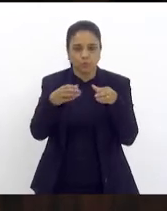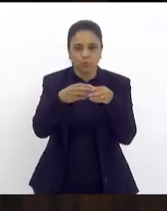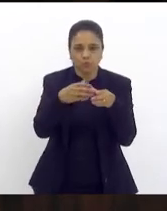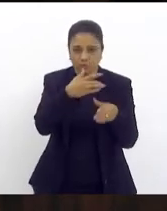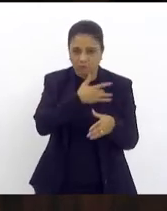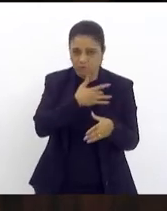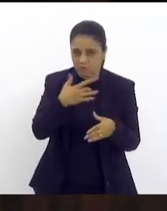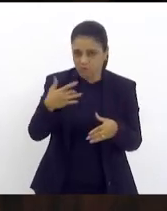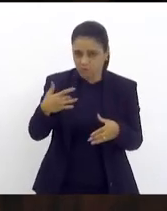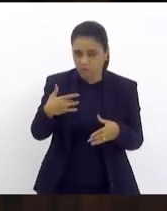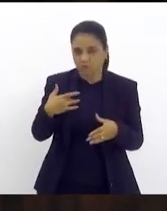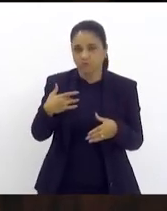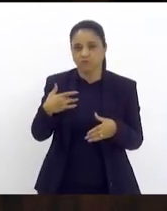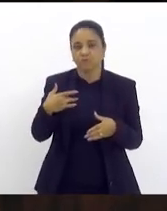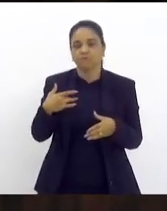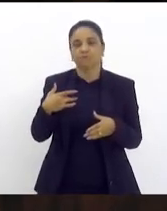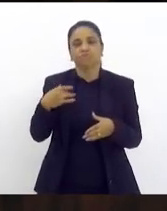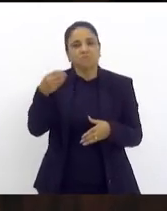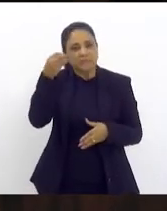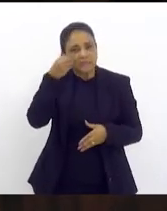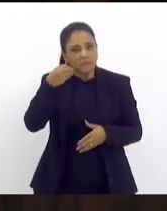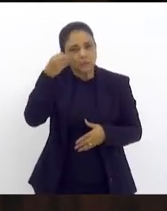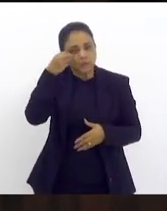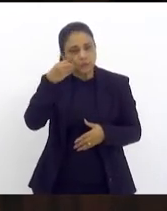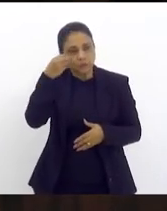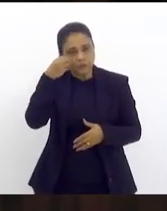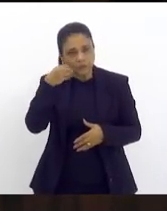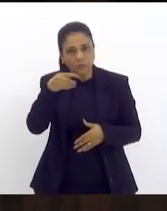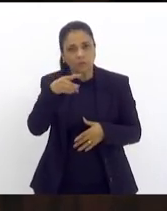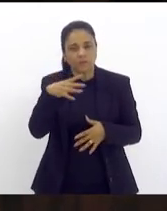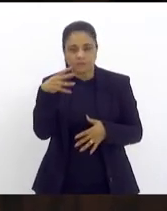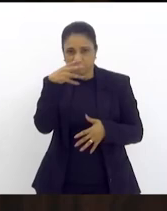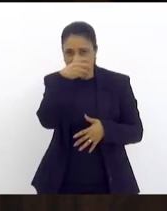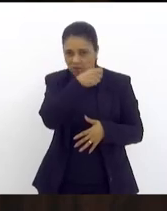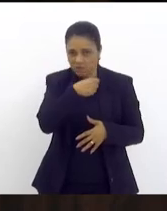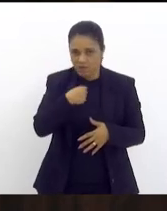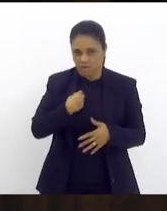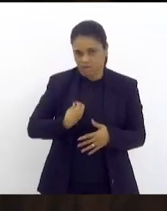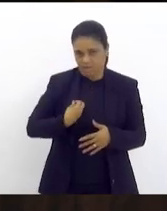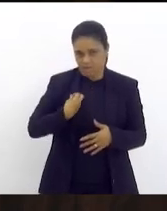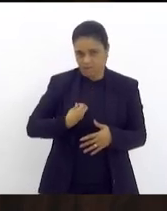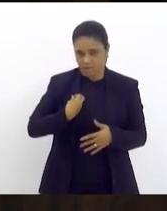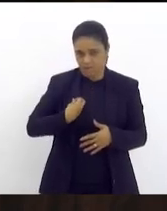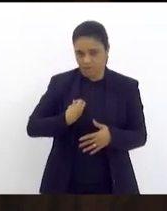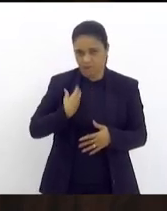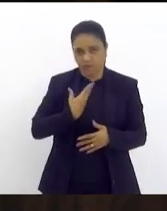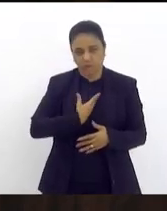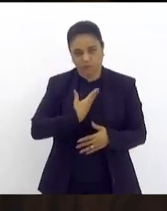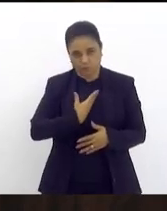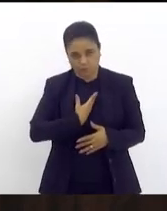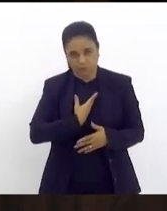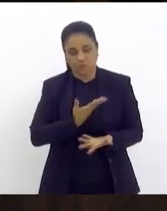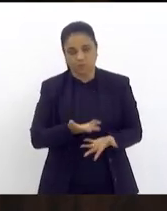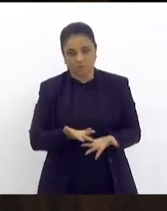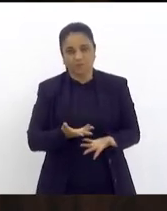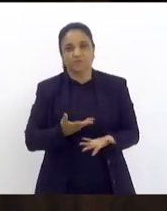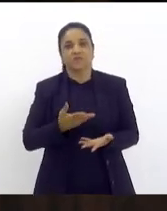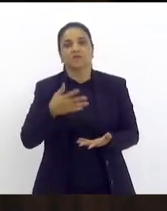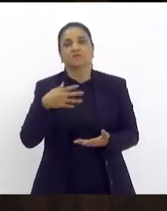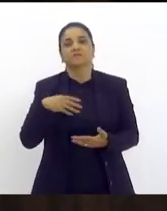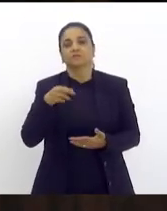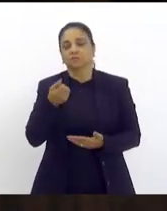brilhante equipe, tentou de tudo para atender lá um querido amigo e irmão. Então, doutor